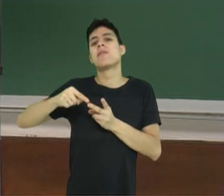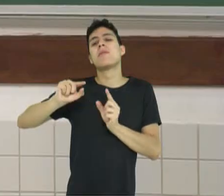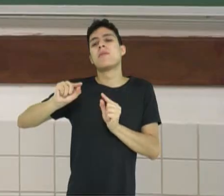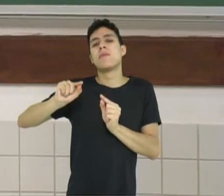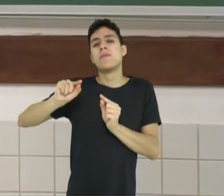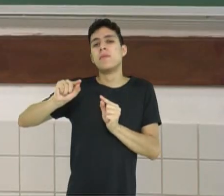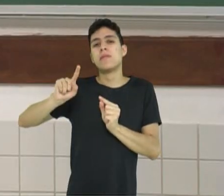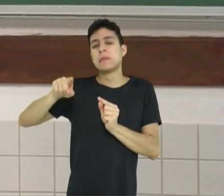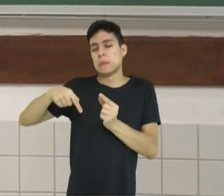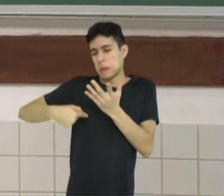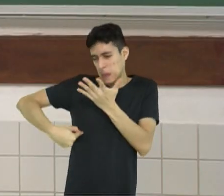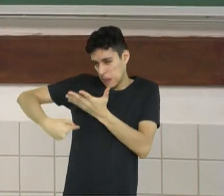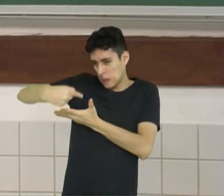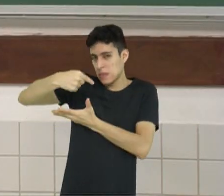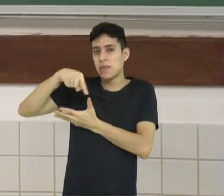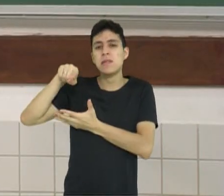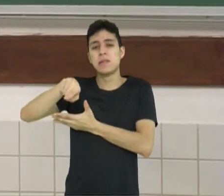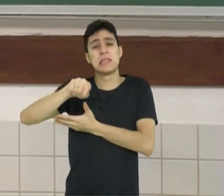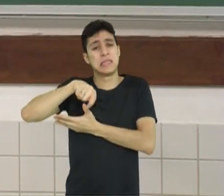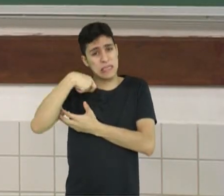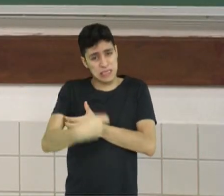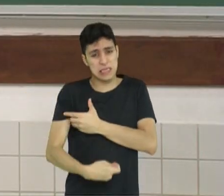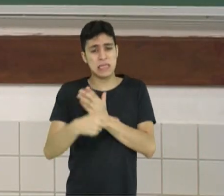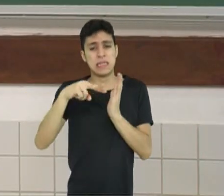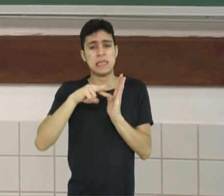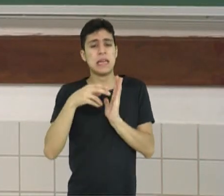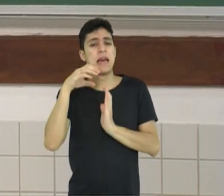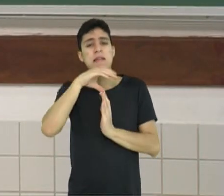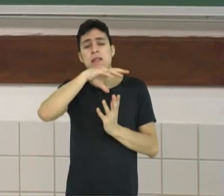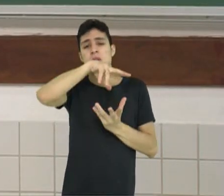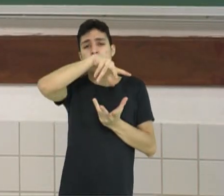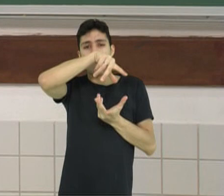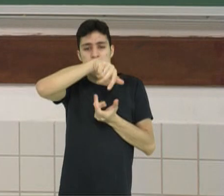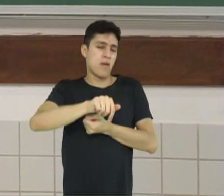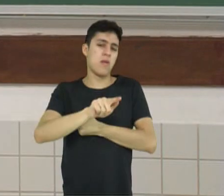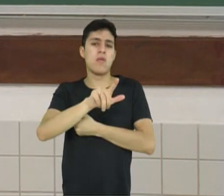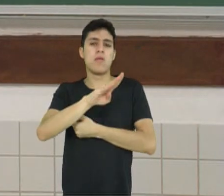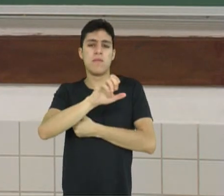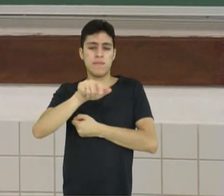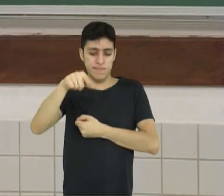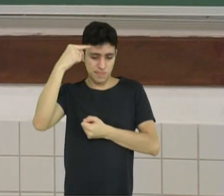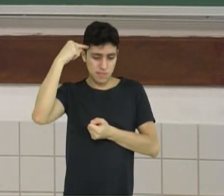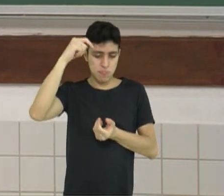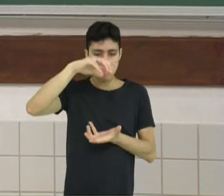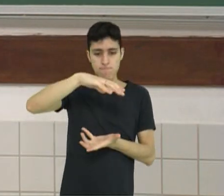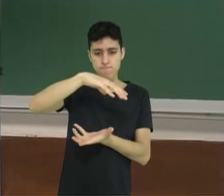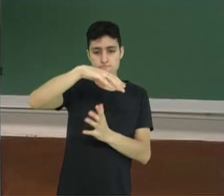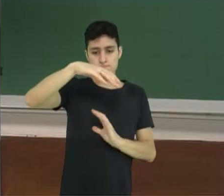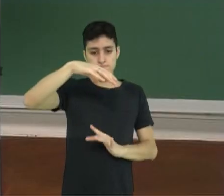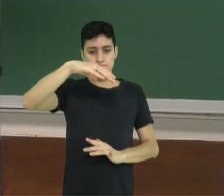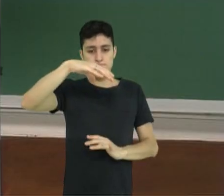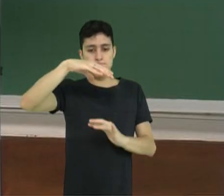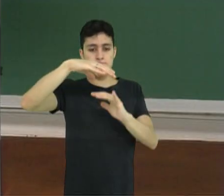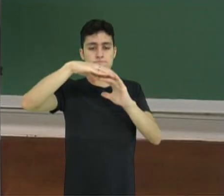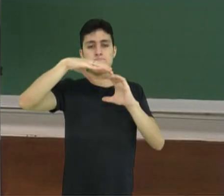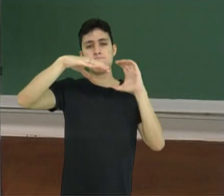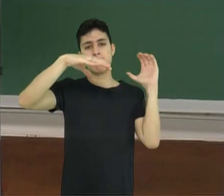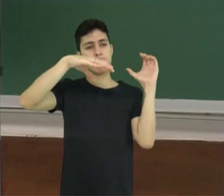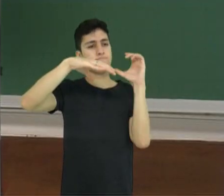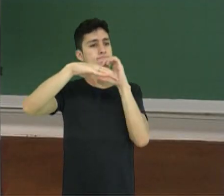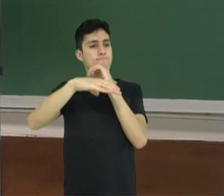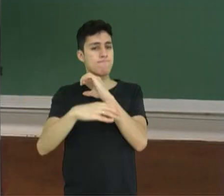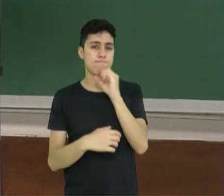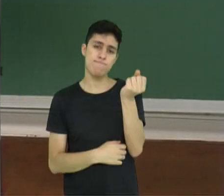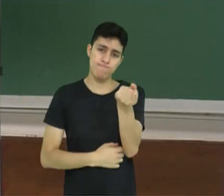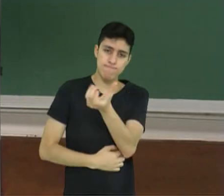o aquecimento global. Esse fenômeno, digo, muito polêmico aí no planeta, né, com pessoas